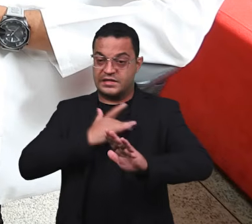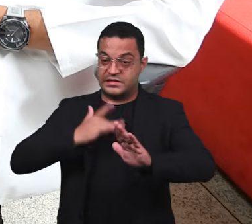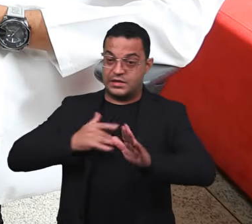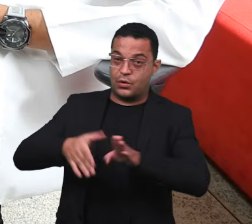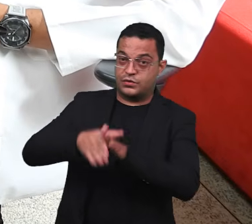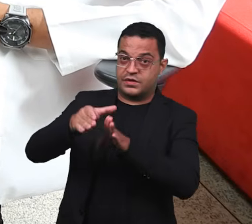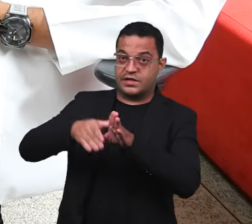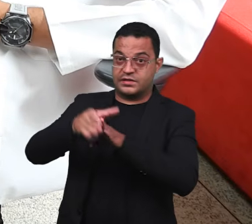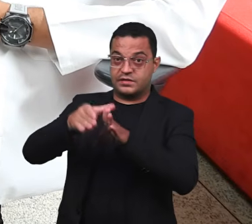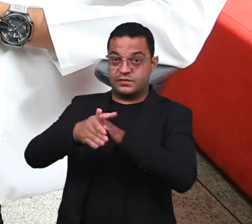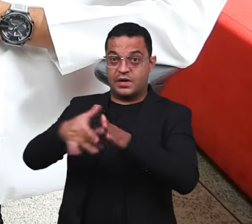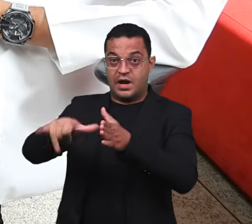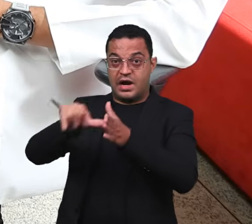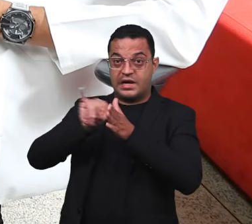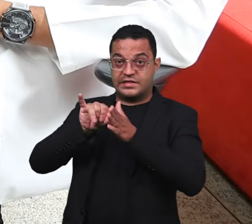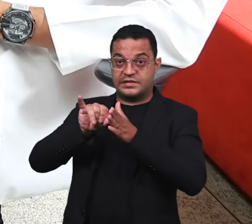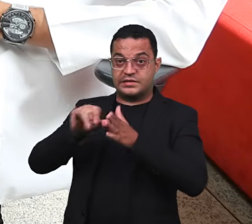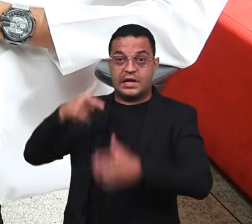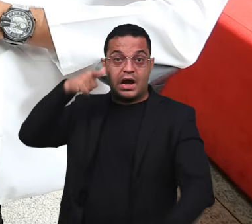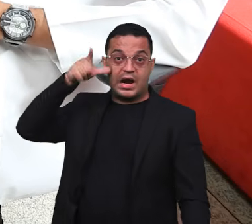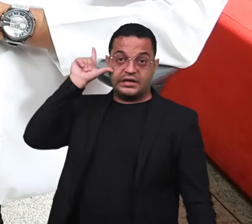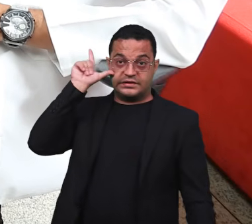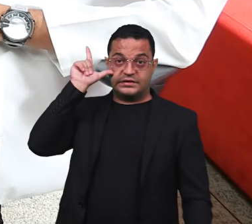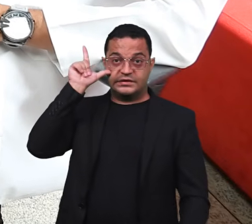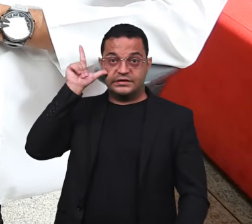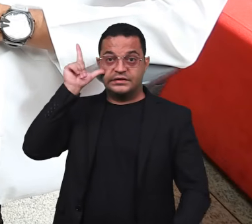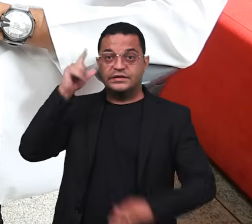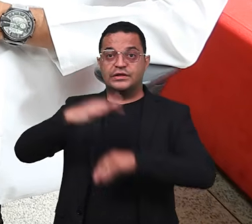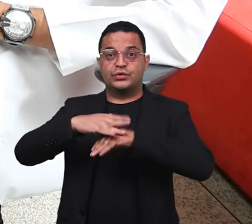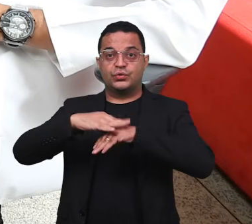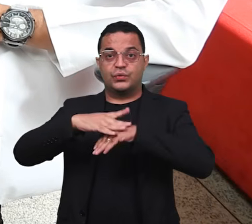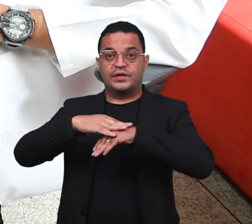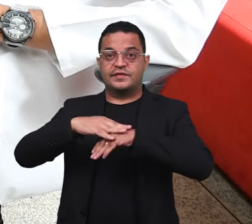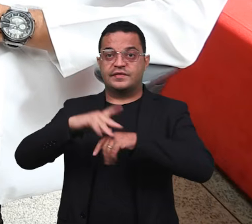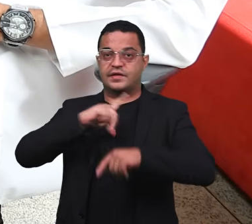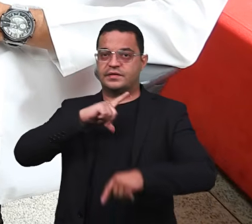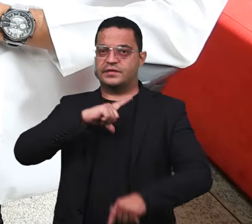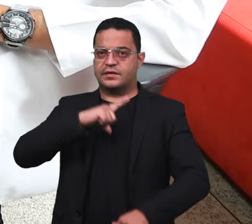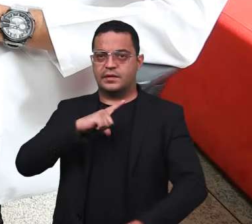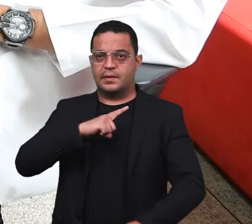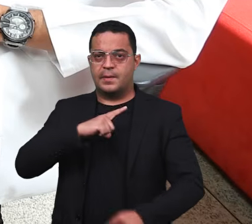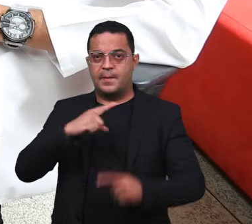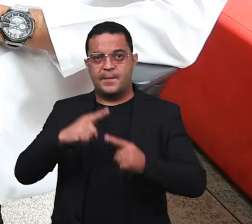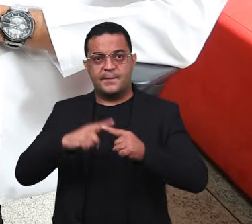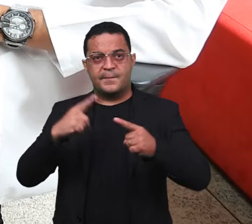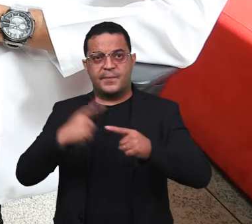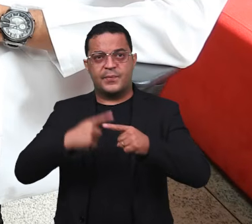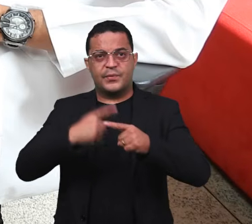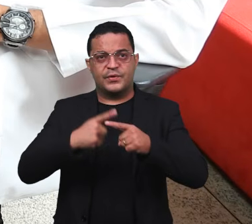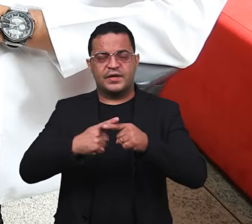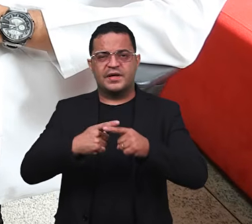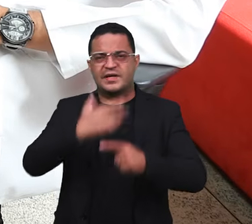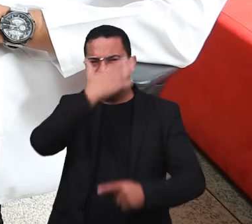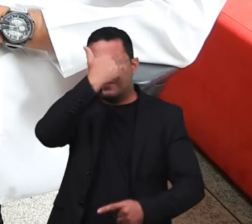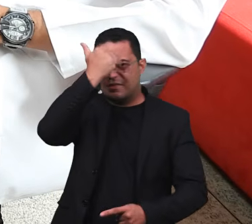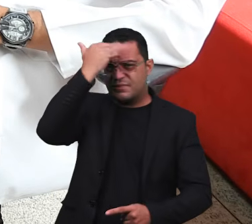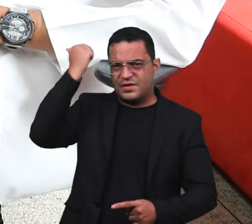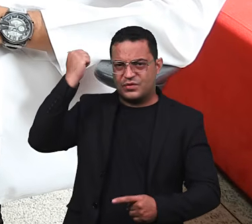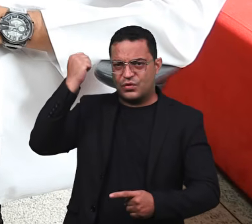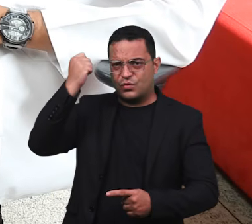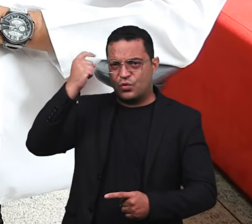saúde antes que a doença venha, né? Isso daí faz muito sentido, porque isso daí é mais do que sabedoria como dom,